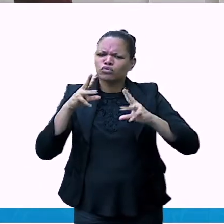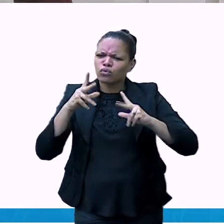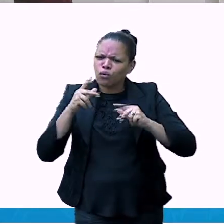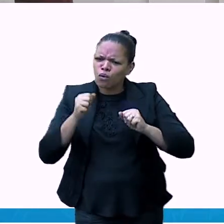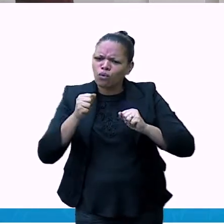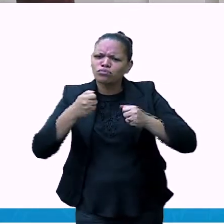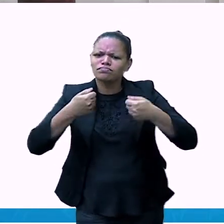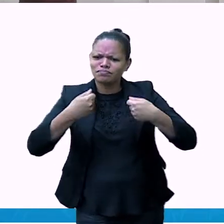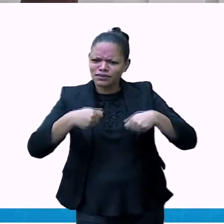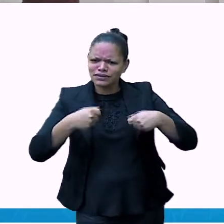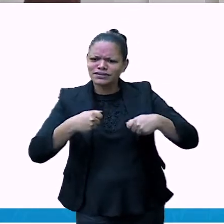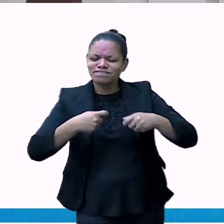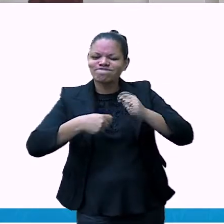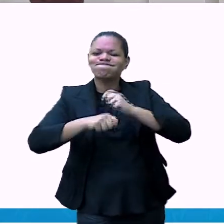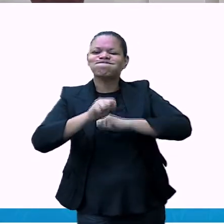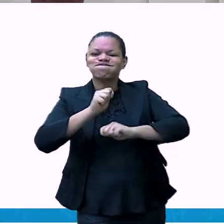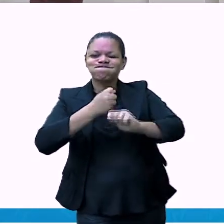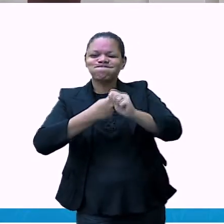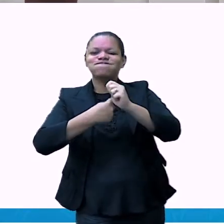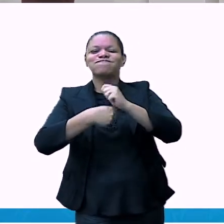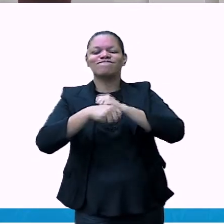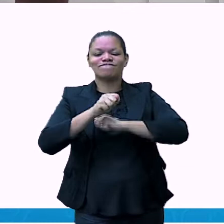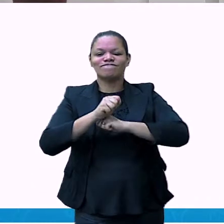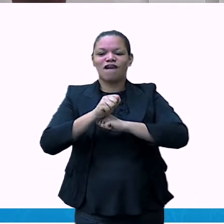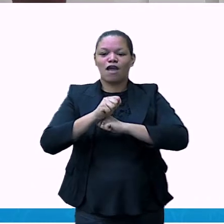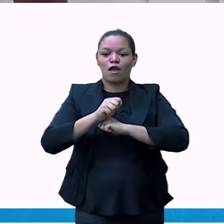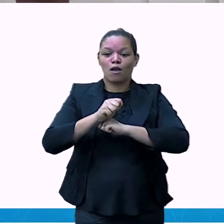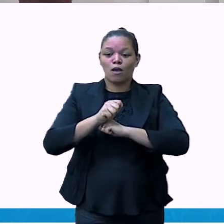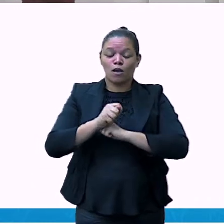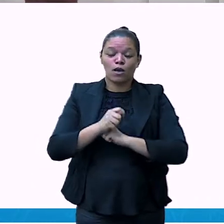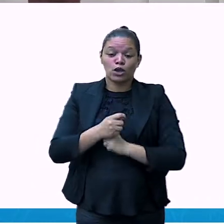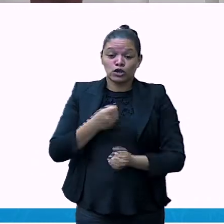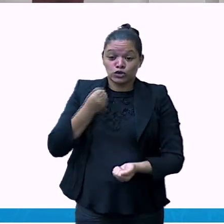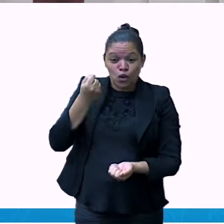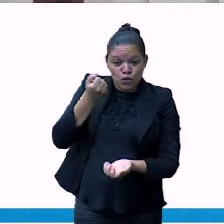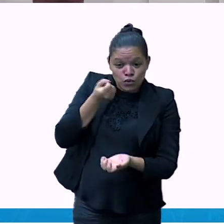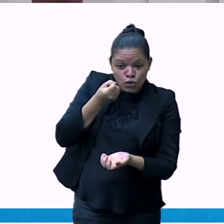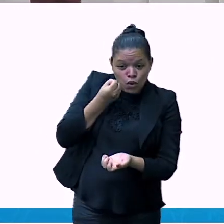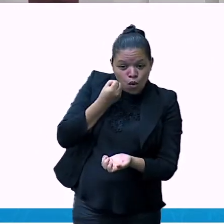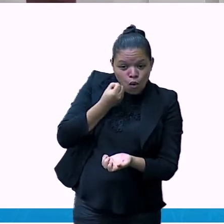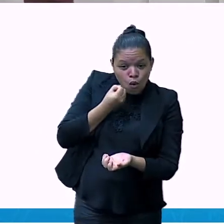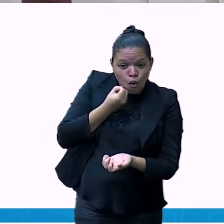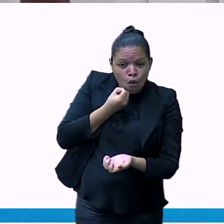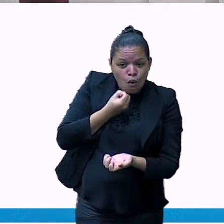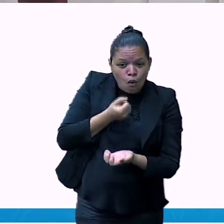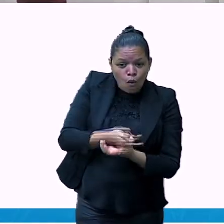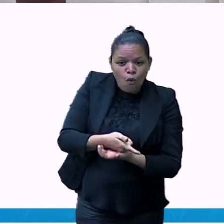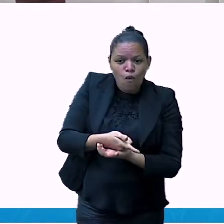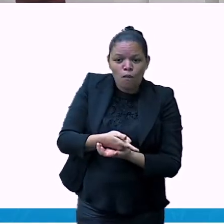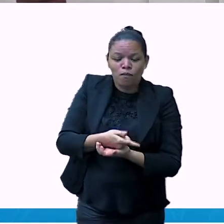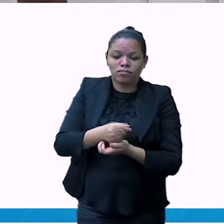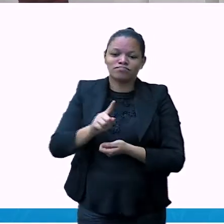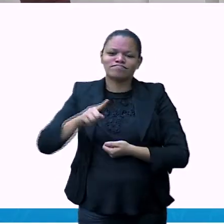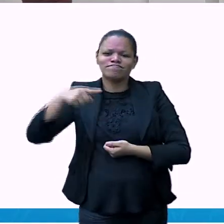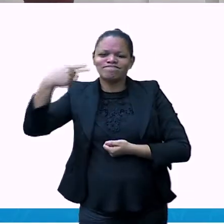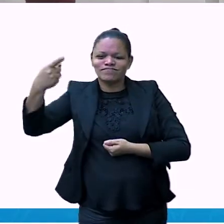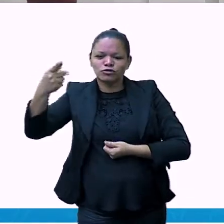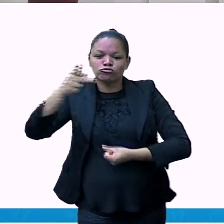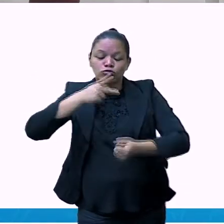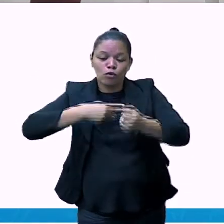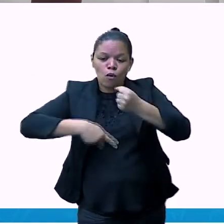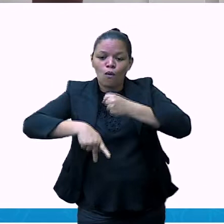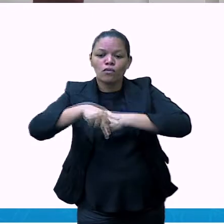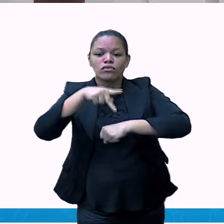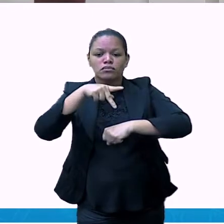comércio exterior, Então eu vou comprar de outro país determinado produto que nós precisamos, ou eu vou